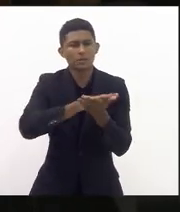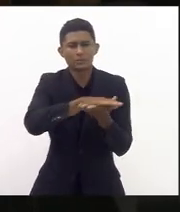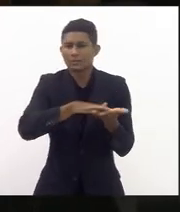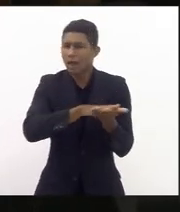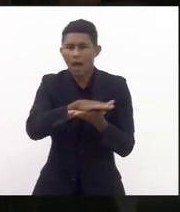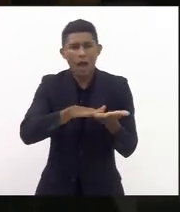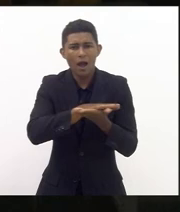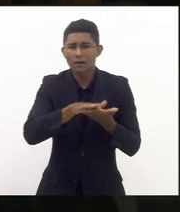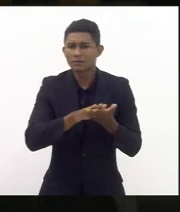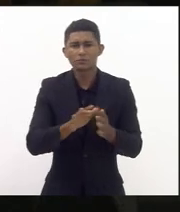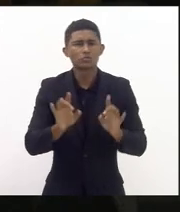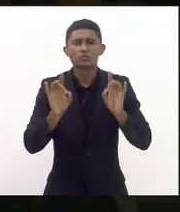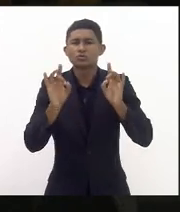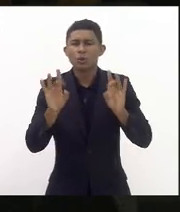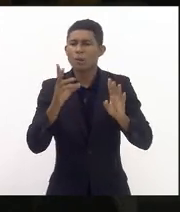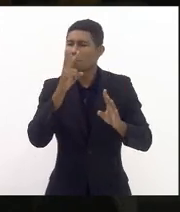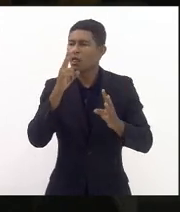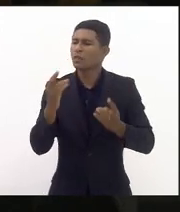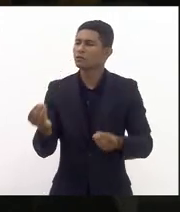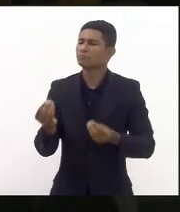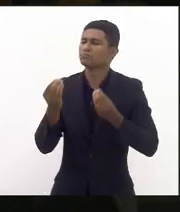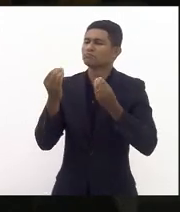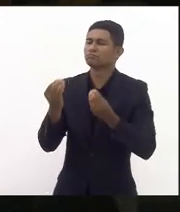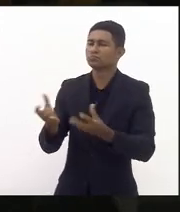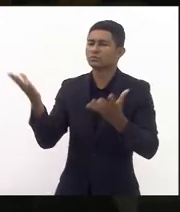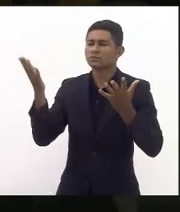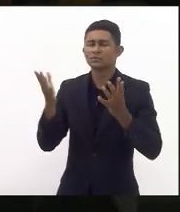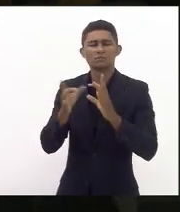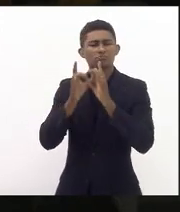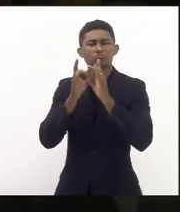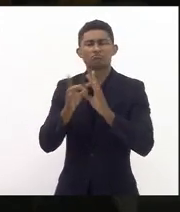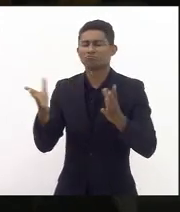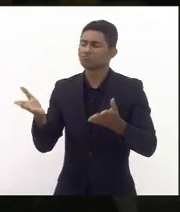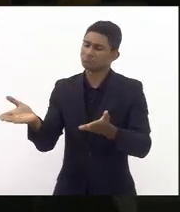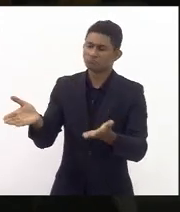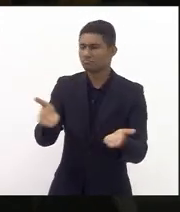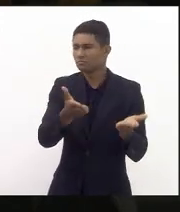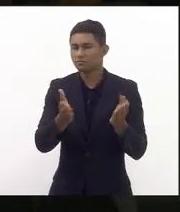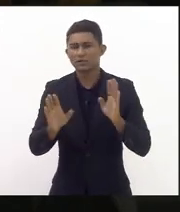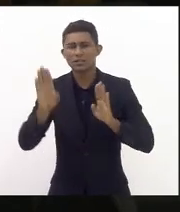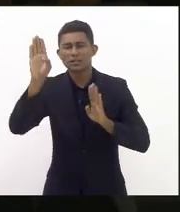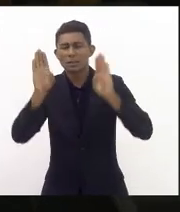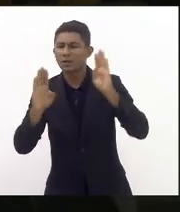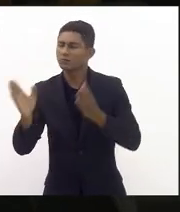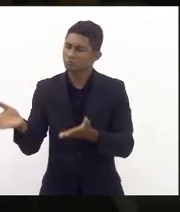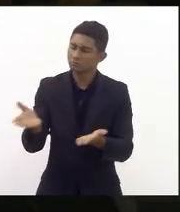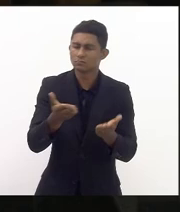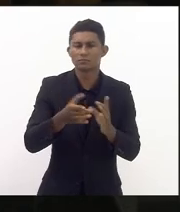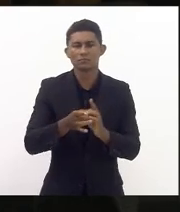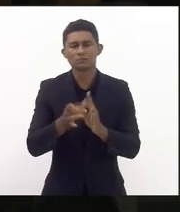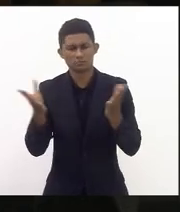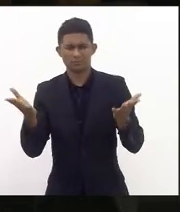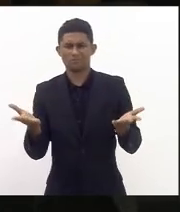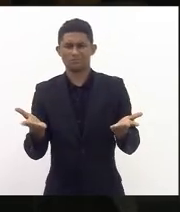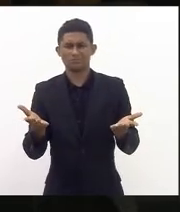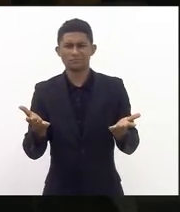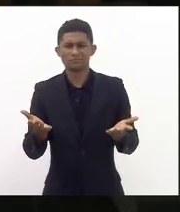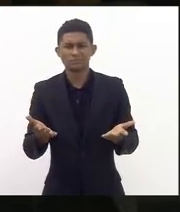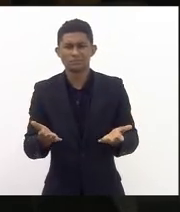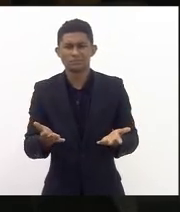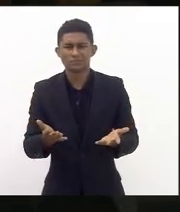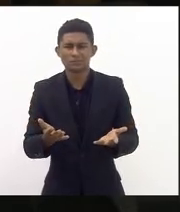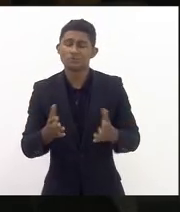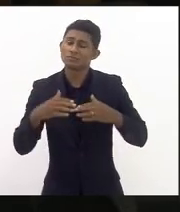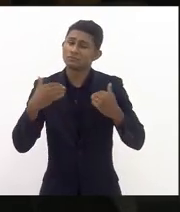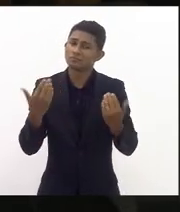sair concedendo, como se fosse uma distribuição de ticket, o licenciamento para operação. O que quer dizer, tudo